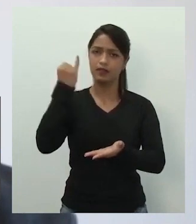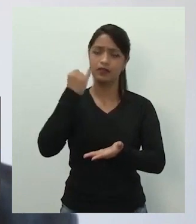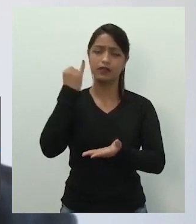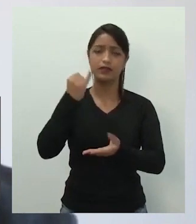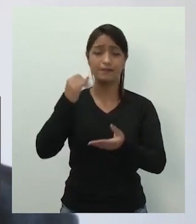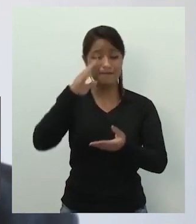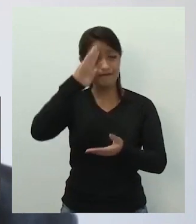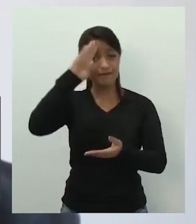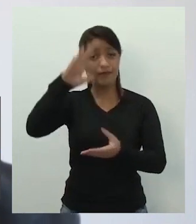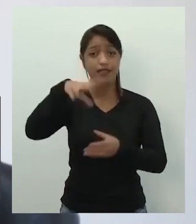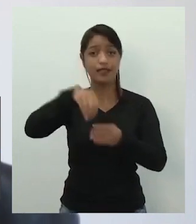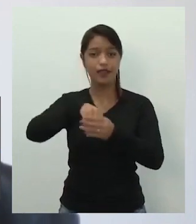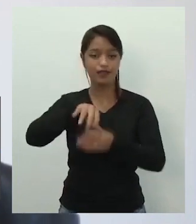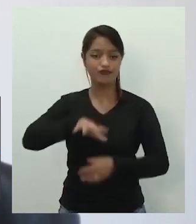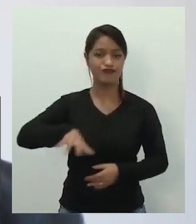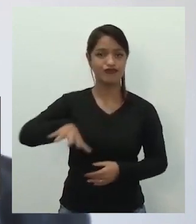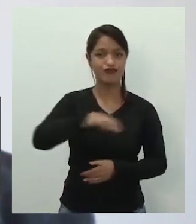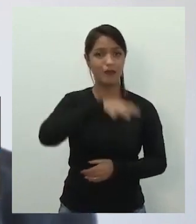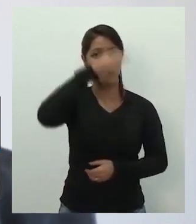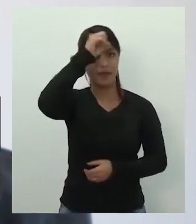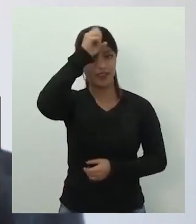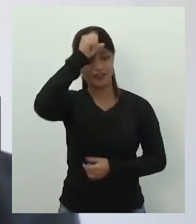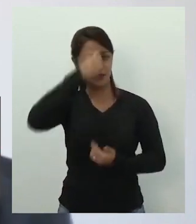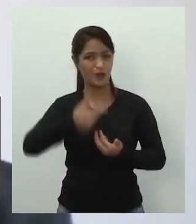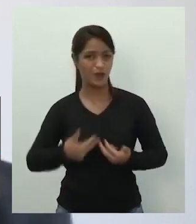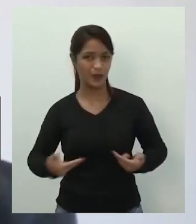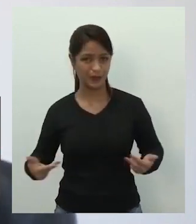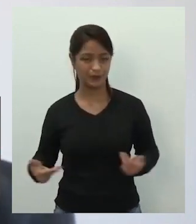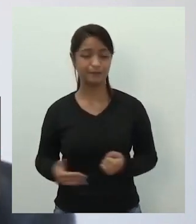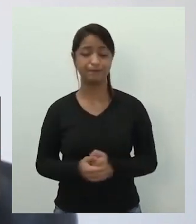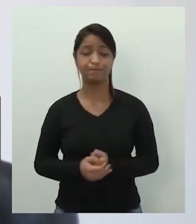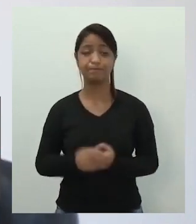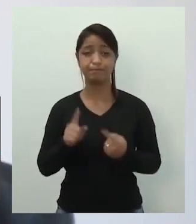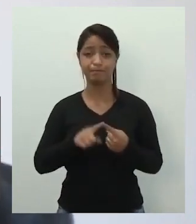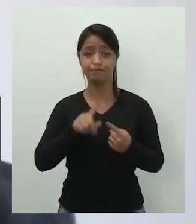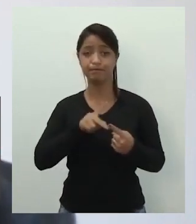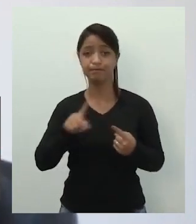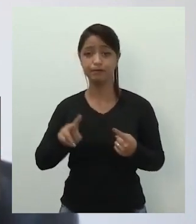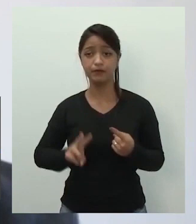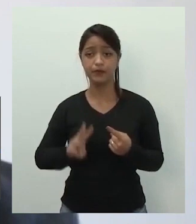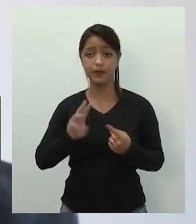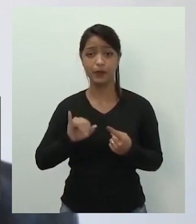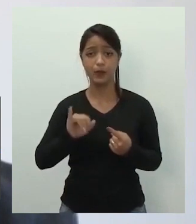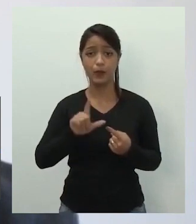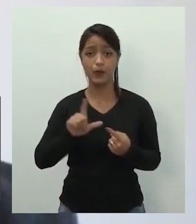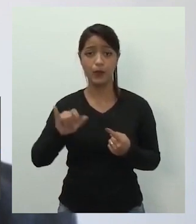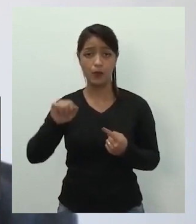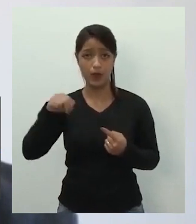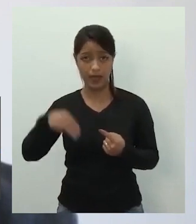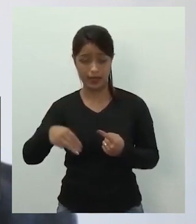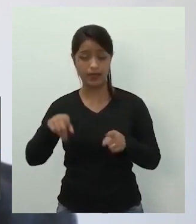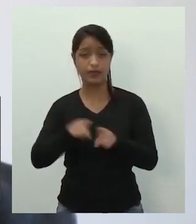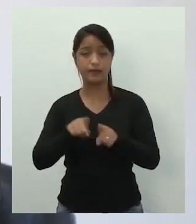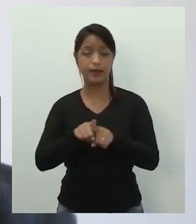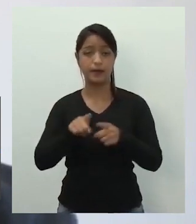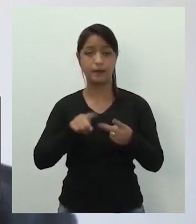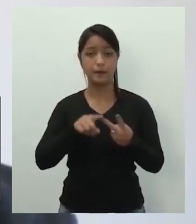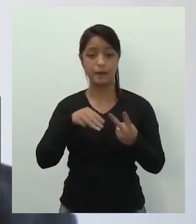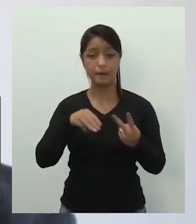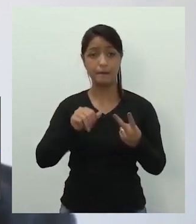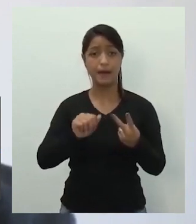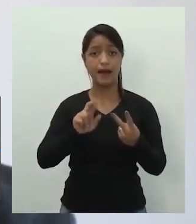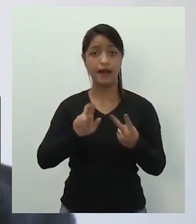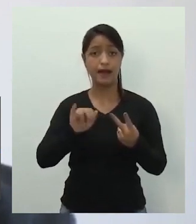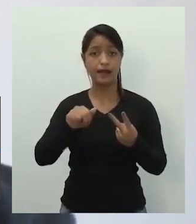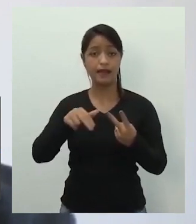de aprendizagem. O professor William, pilha de limão. Professora Mariana, extração do